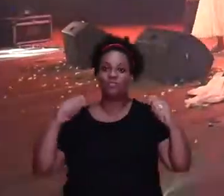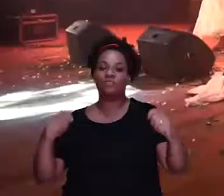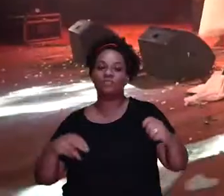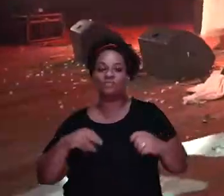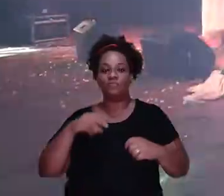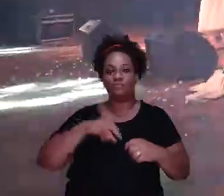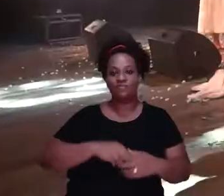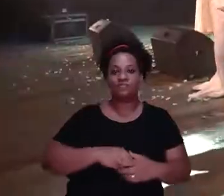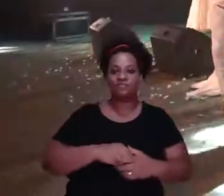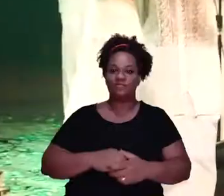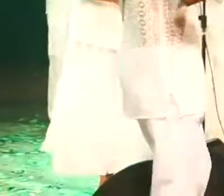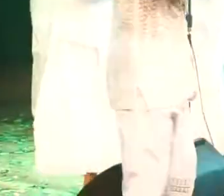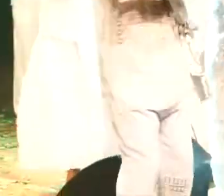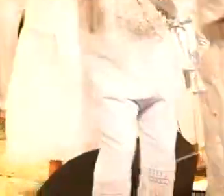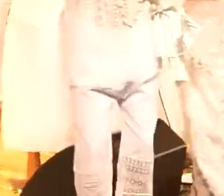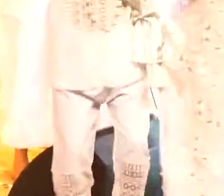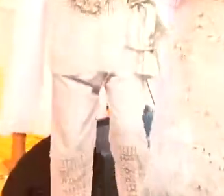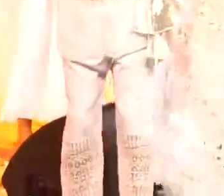E aí